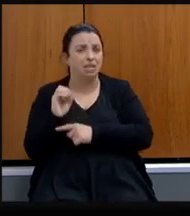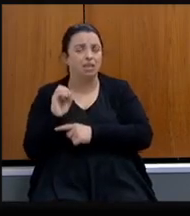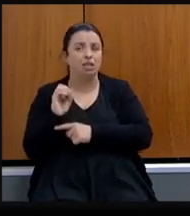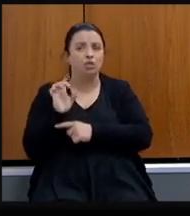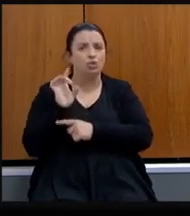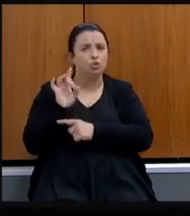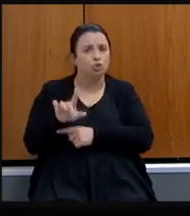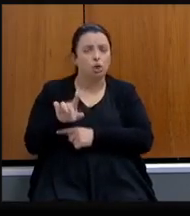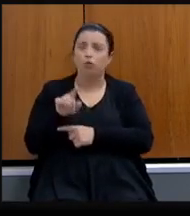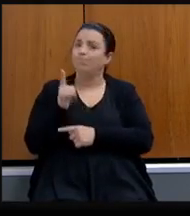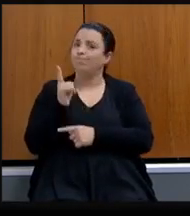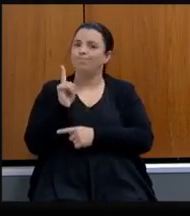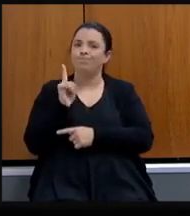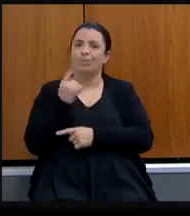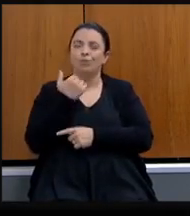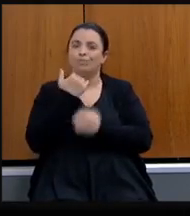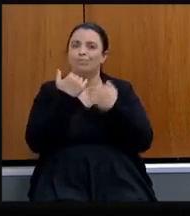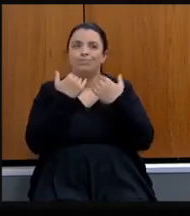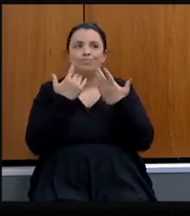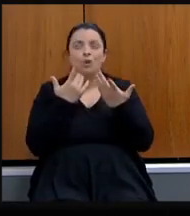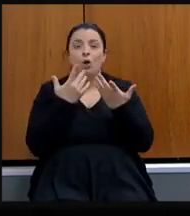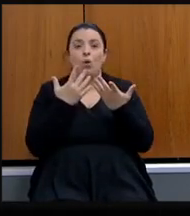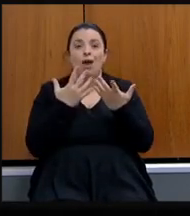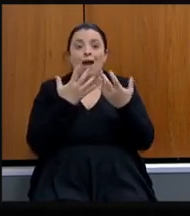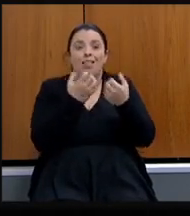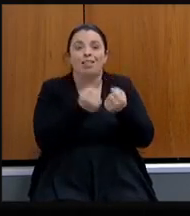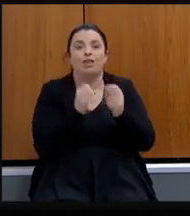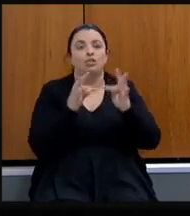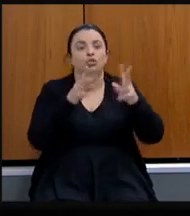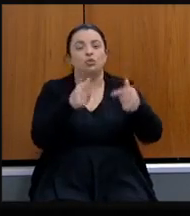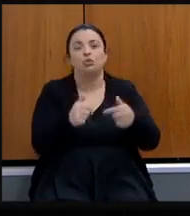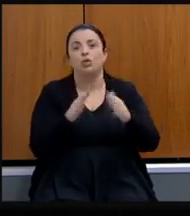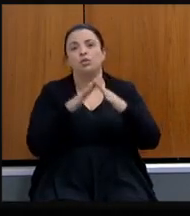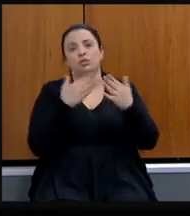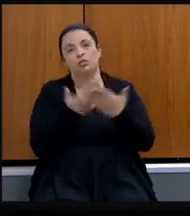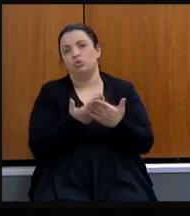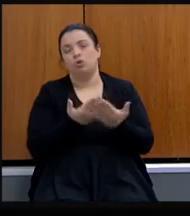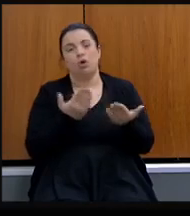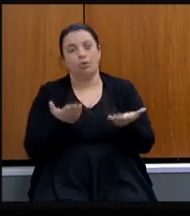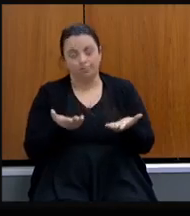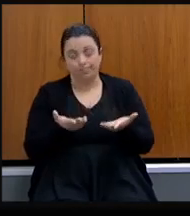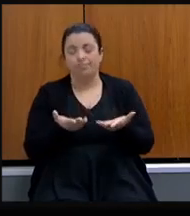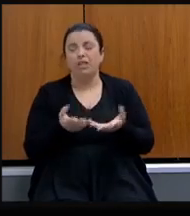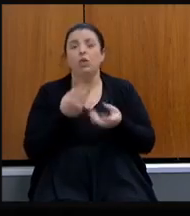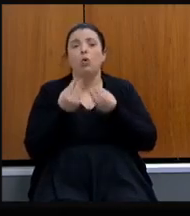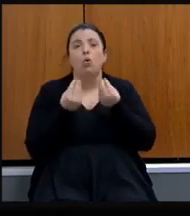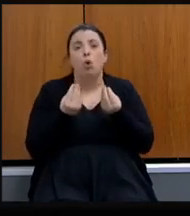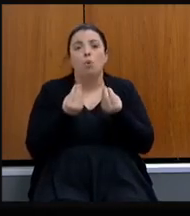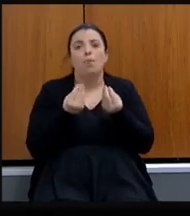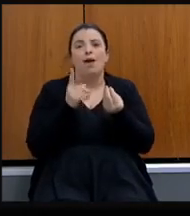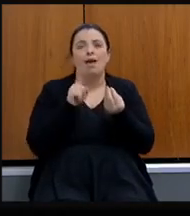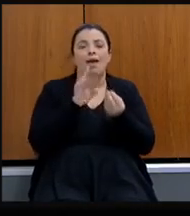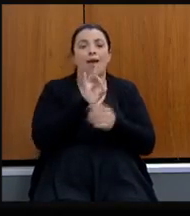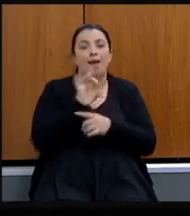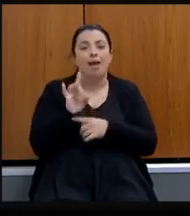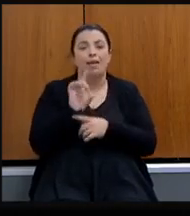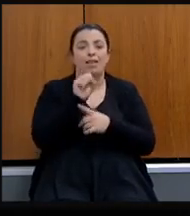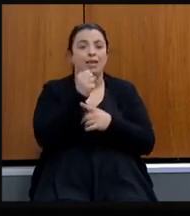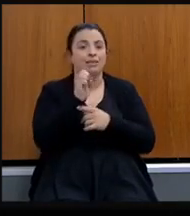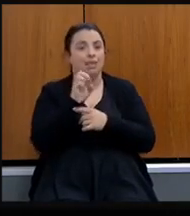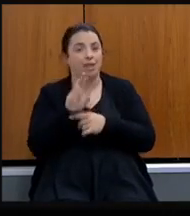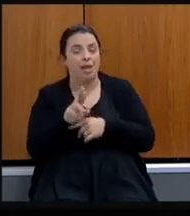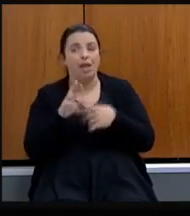a demanda é esse corpo Escola Modelo carácter intendência o será gradativo questão